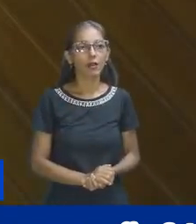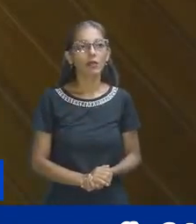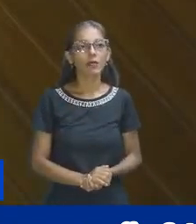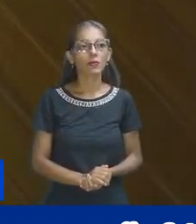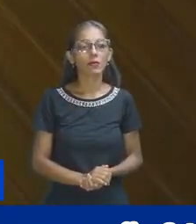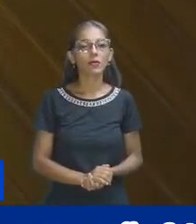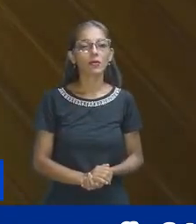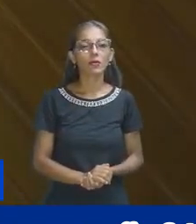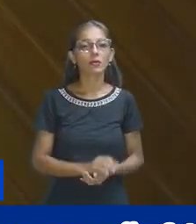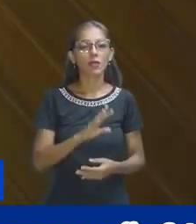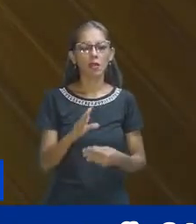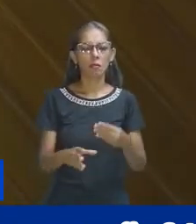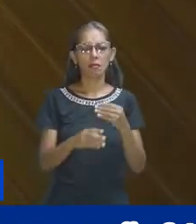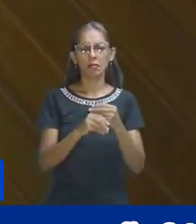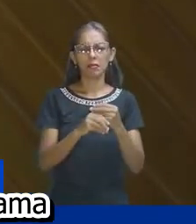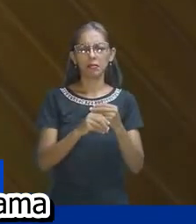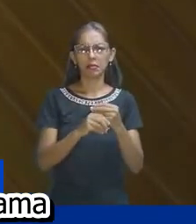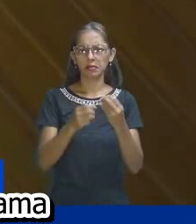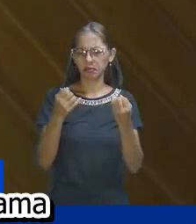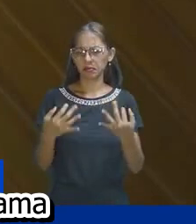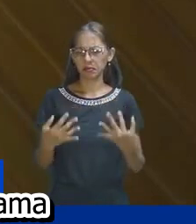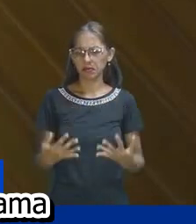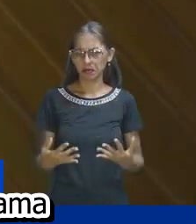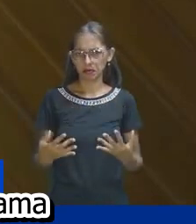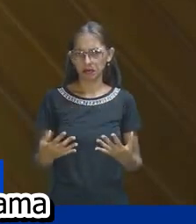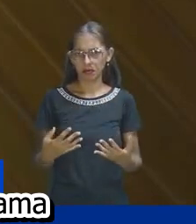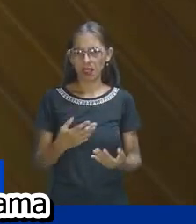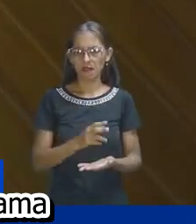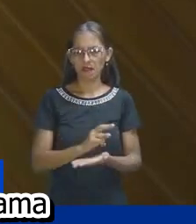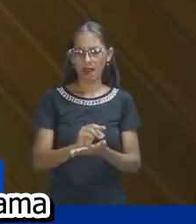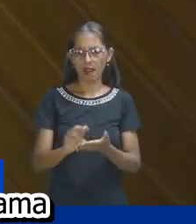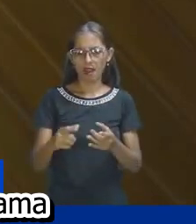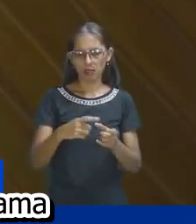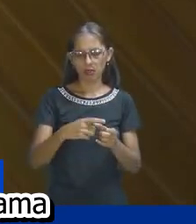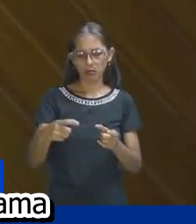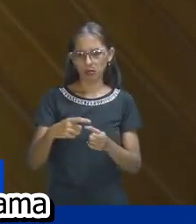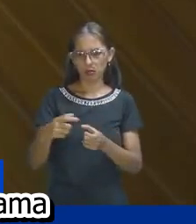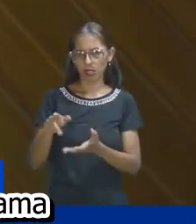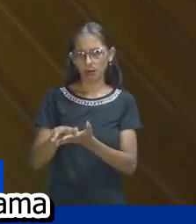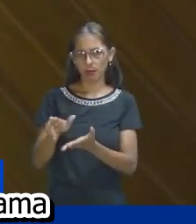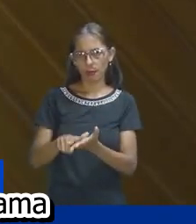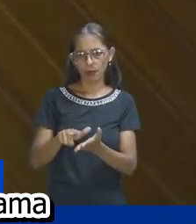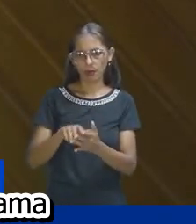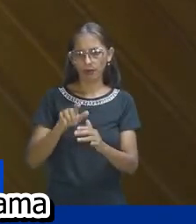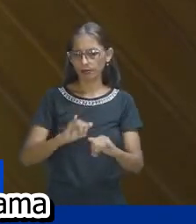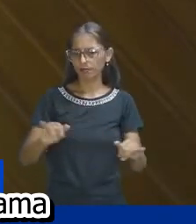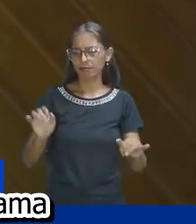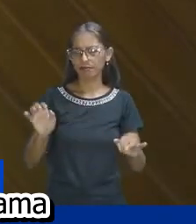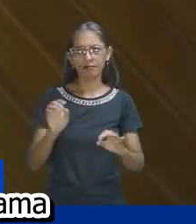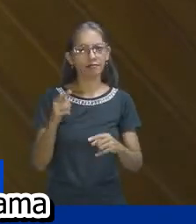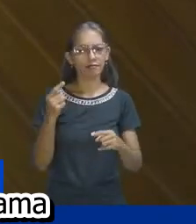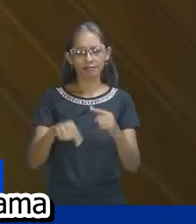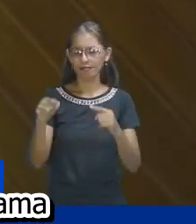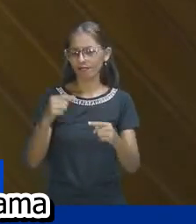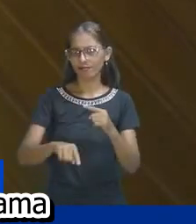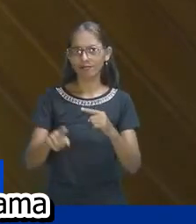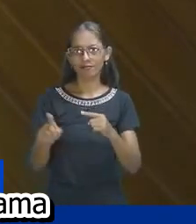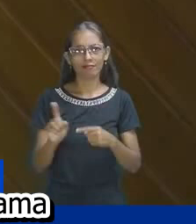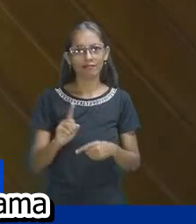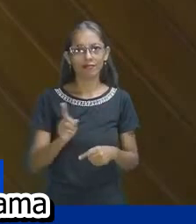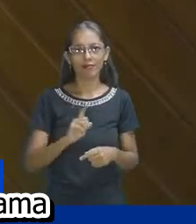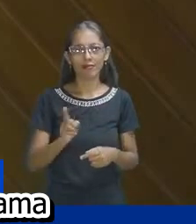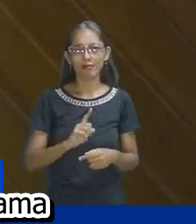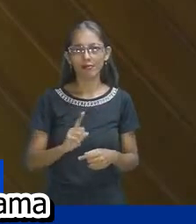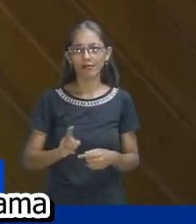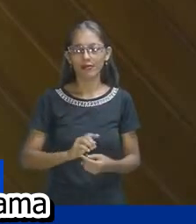santinhos adesivos em sacos não foi confirmado por nenhum elemento. E até chama a atenção o fato de que, hoje em